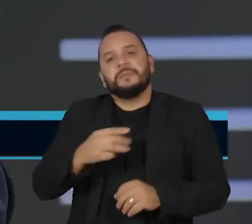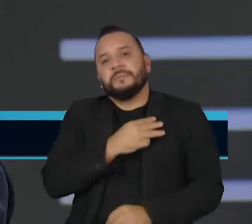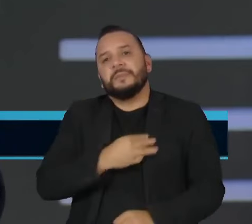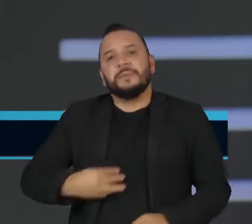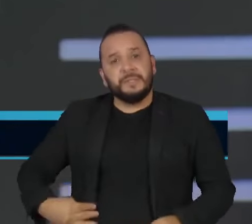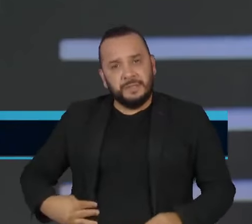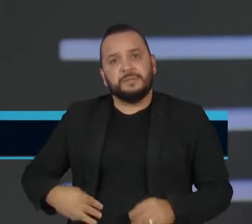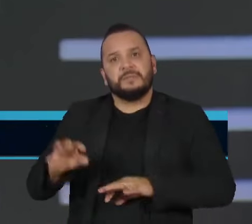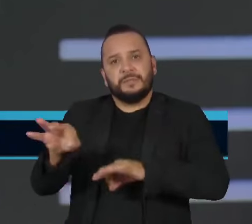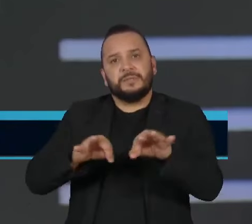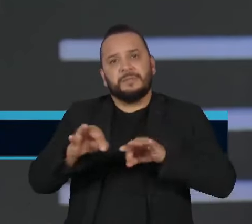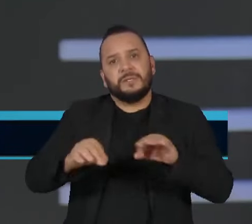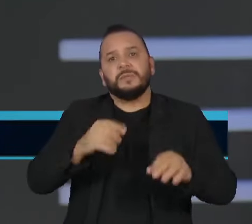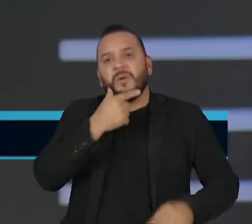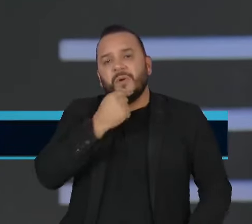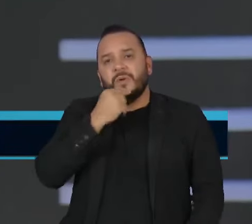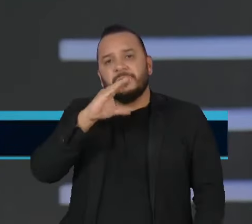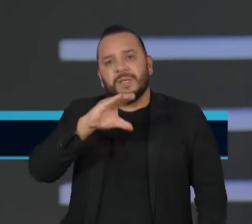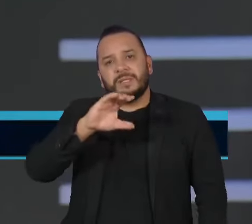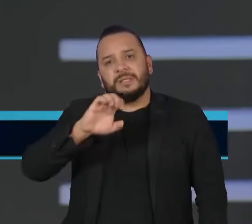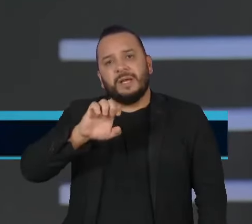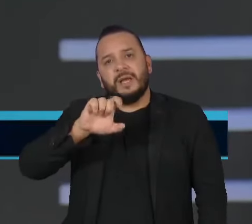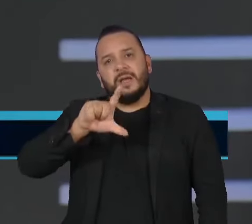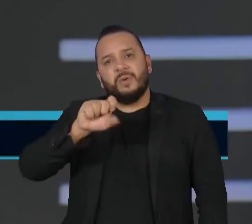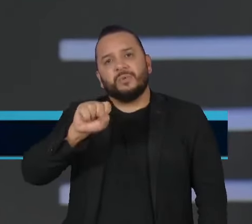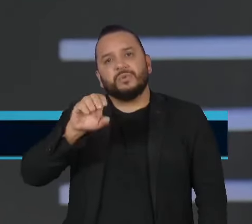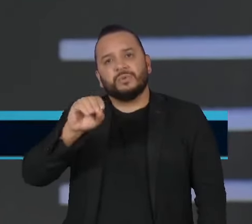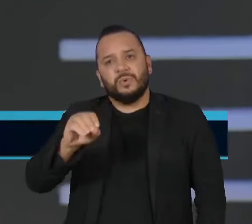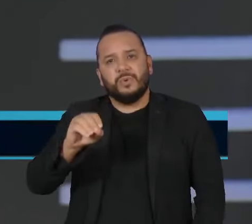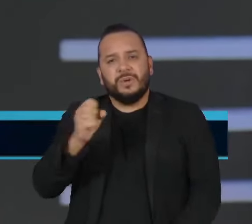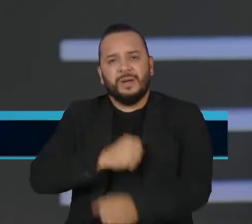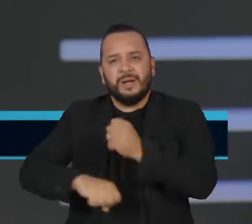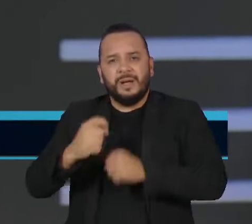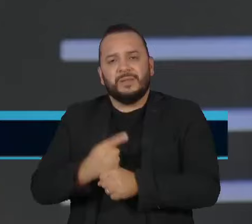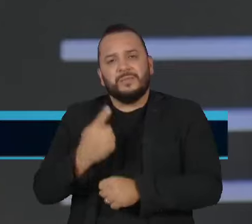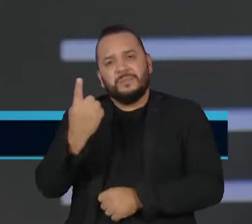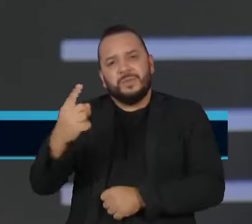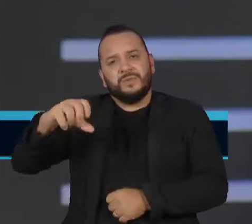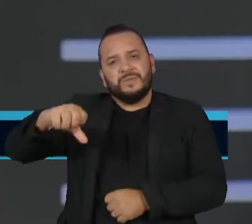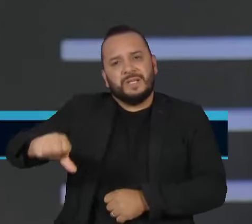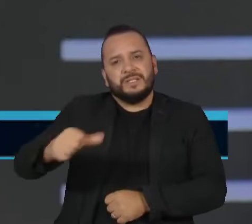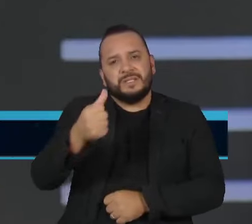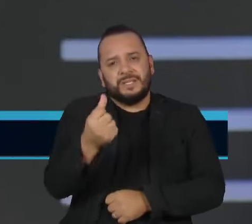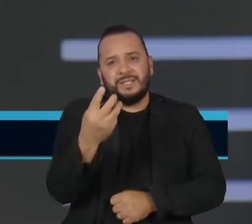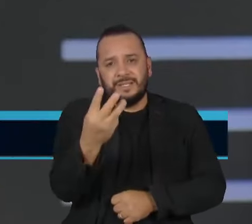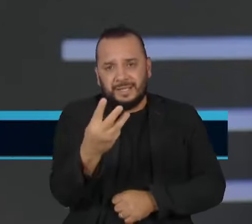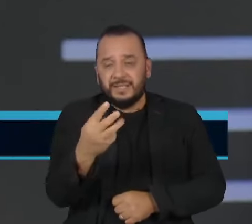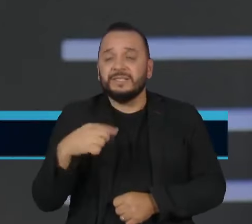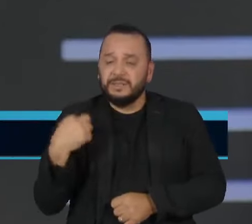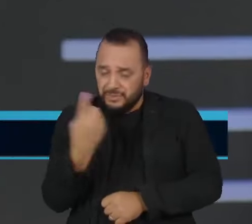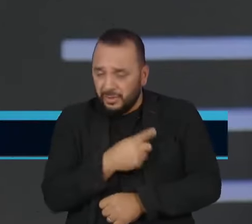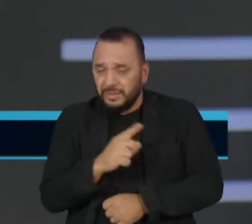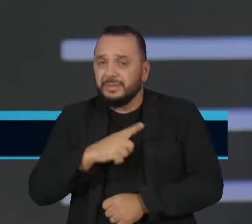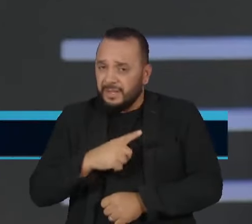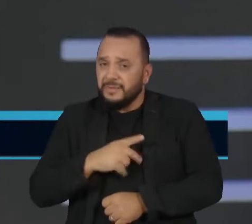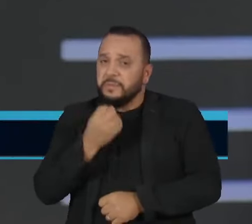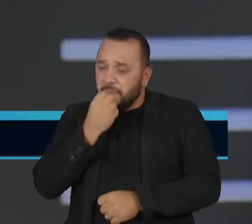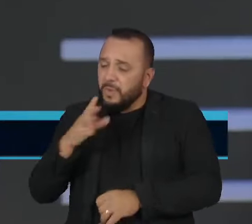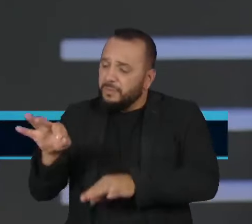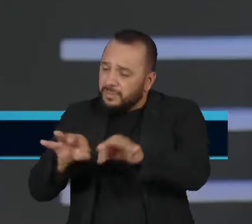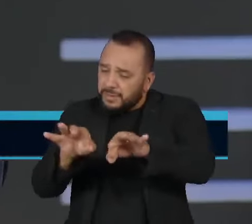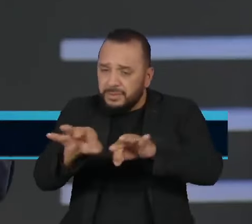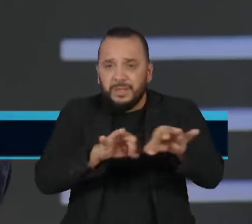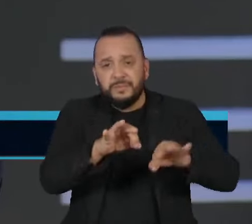celo Furtado Quando foi criado o ministério de planejamento em 63 e quando nós tivemos uma boa tradição do planejamento o Brasil cresceu